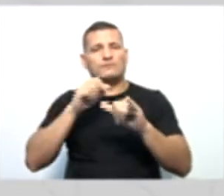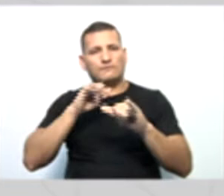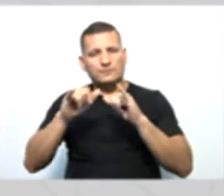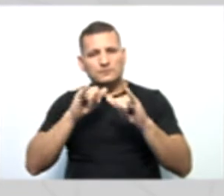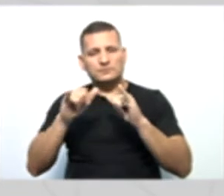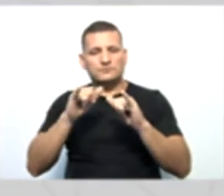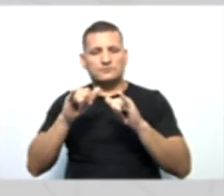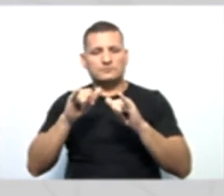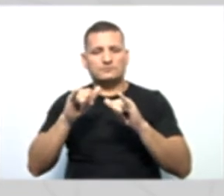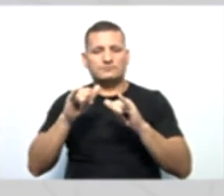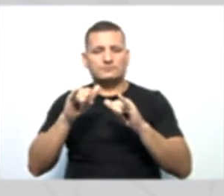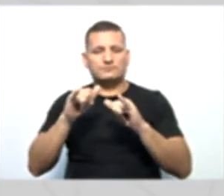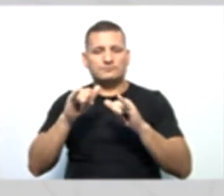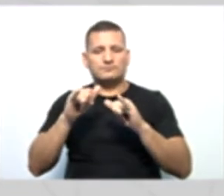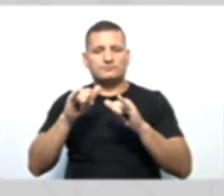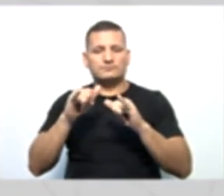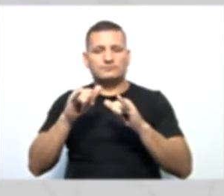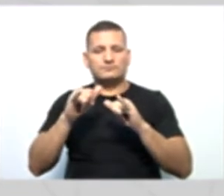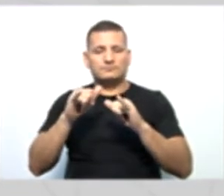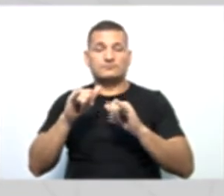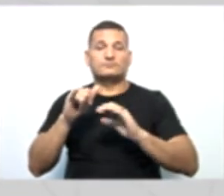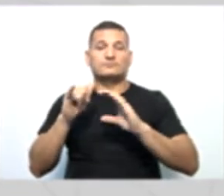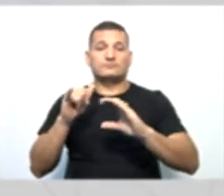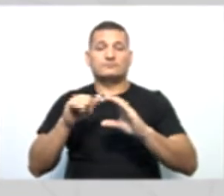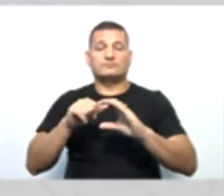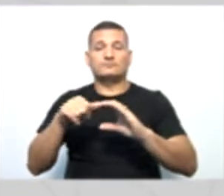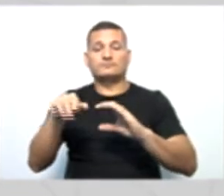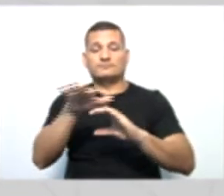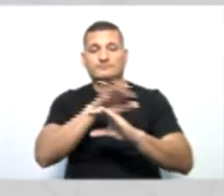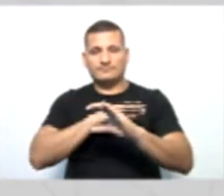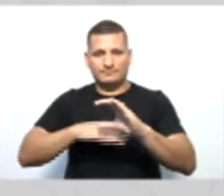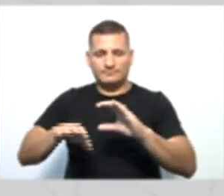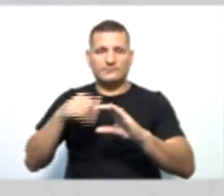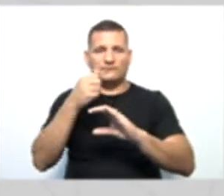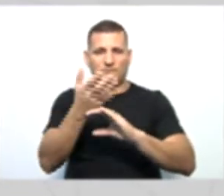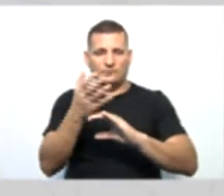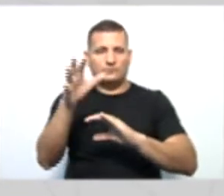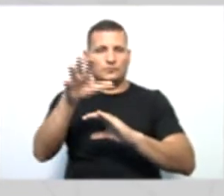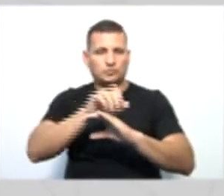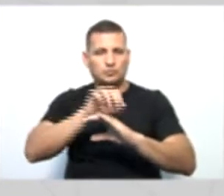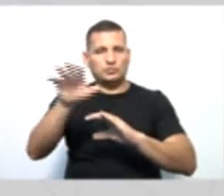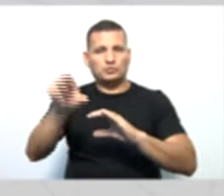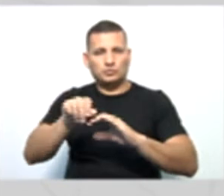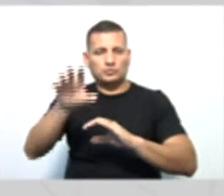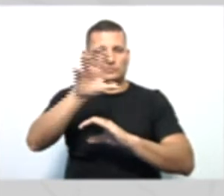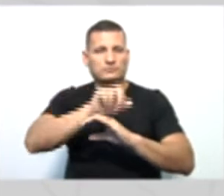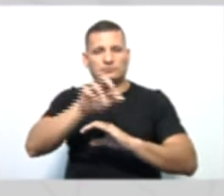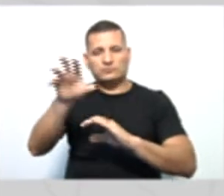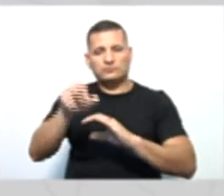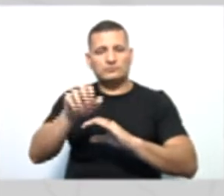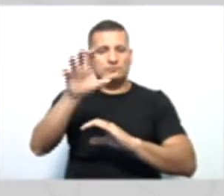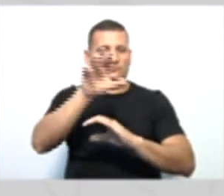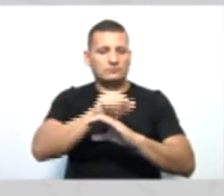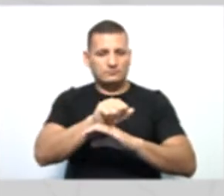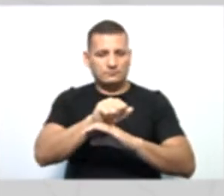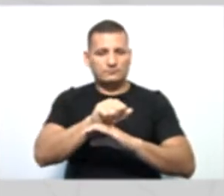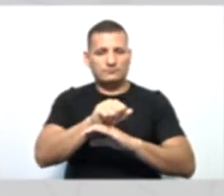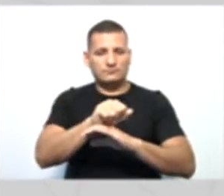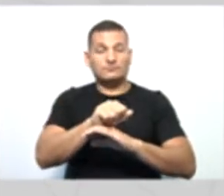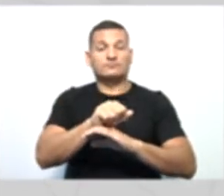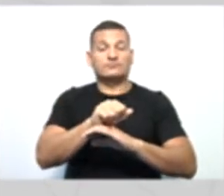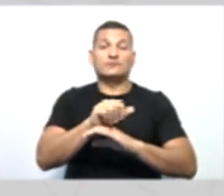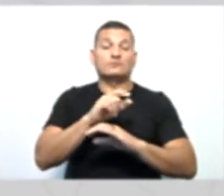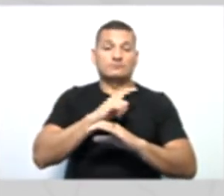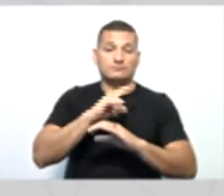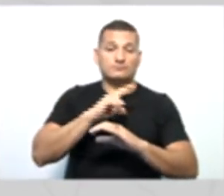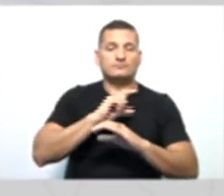informações. Ela capta de todo esse ambiente todos esses materiais. E aí tem uma entrada na cooperativa,